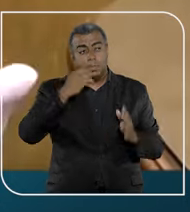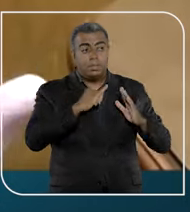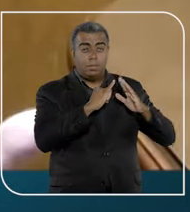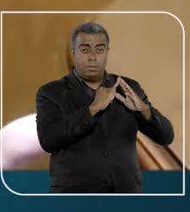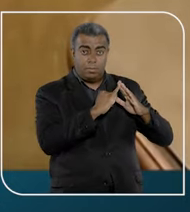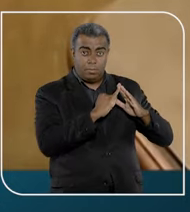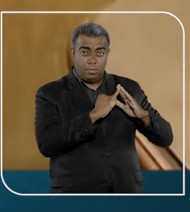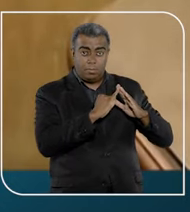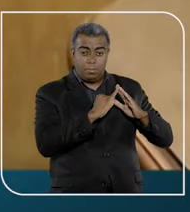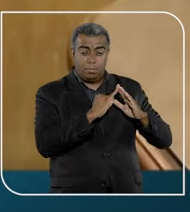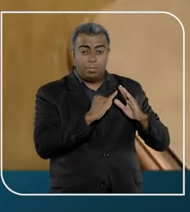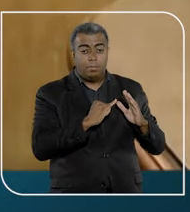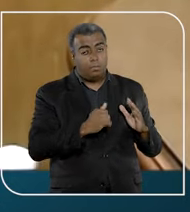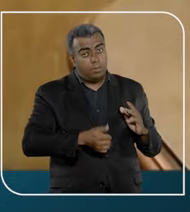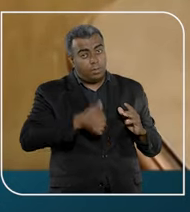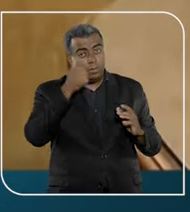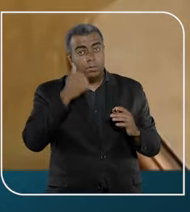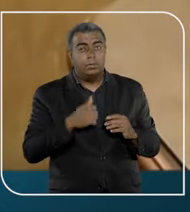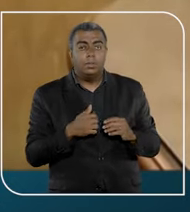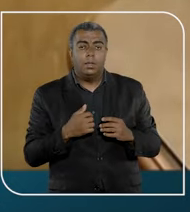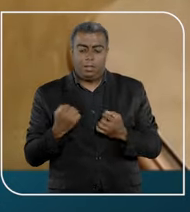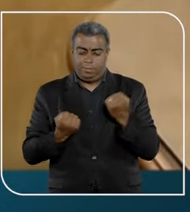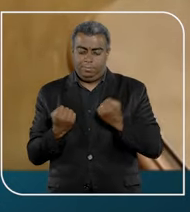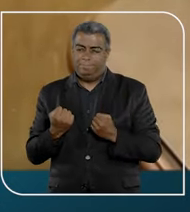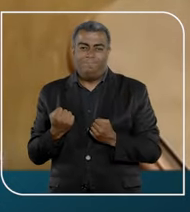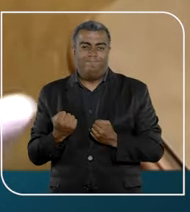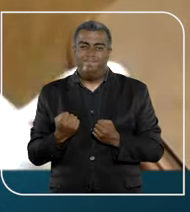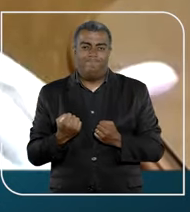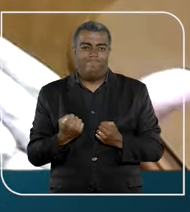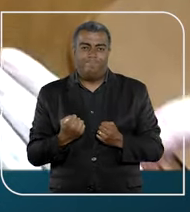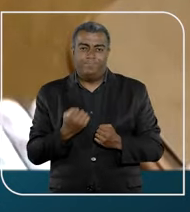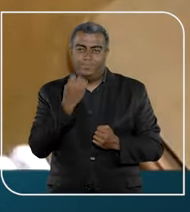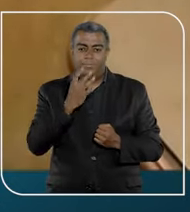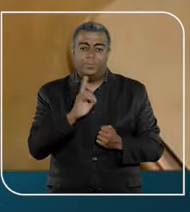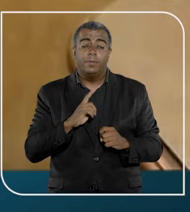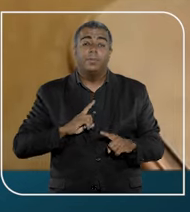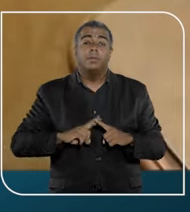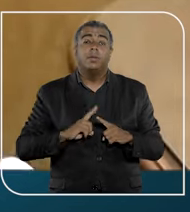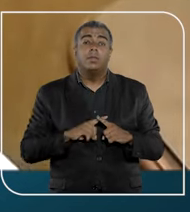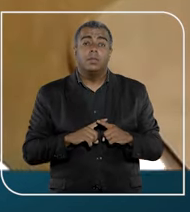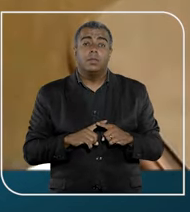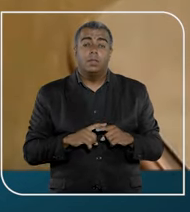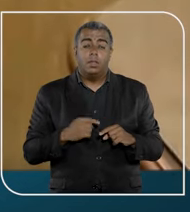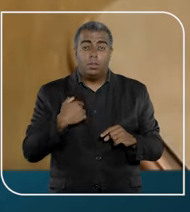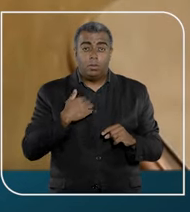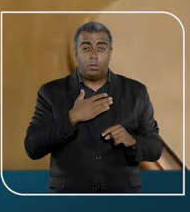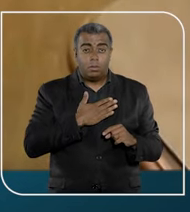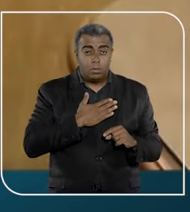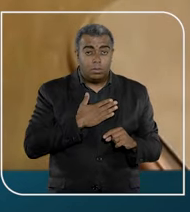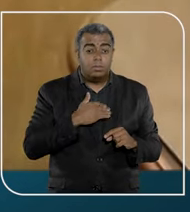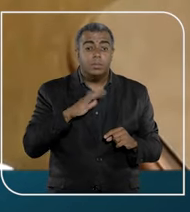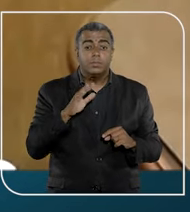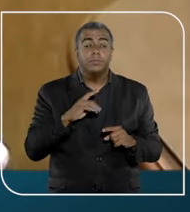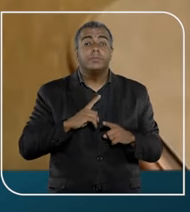mim, eu prefiro penhorar bem imóvel, se tiver, do que automóvel. Por quê?